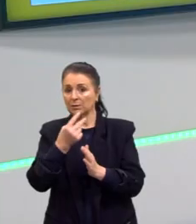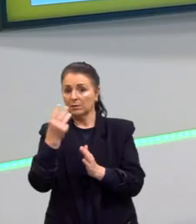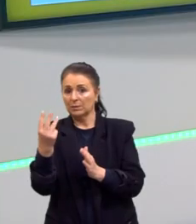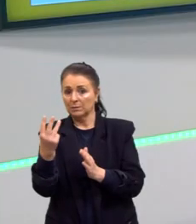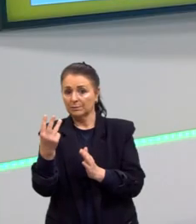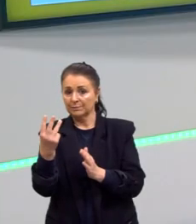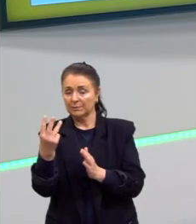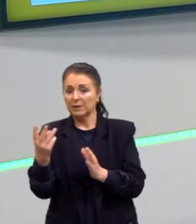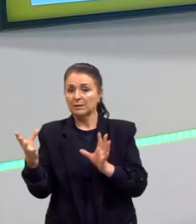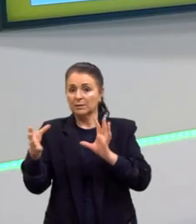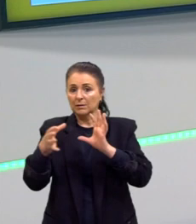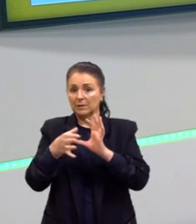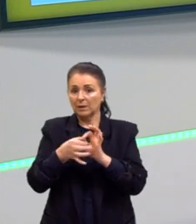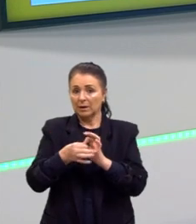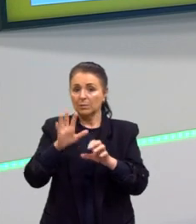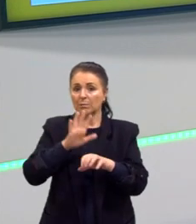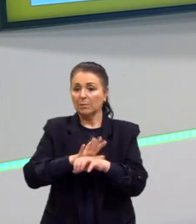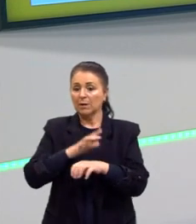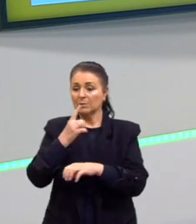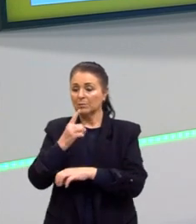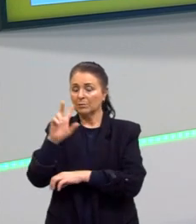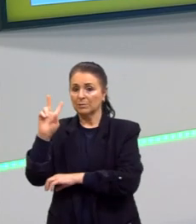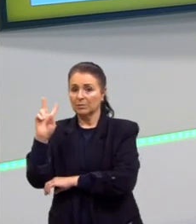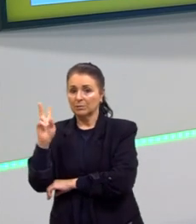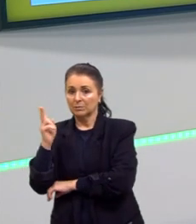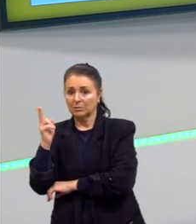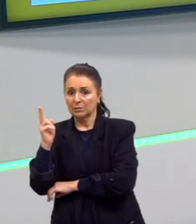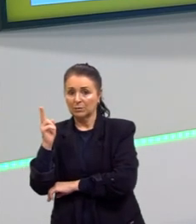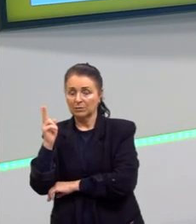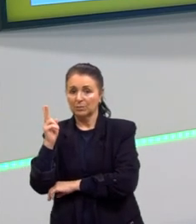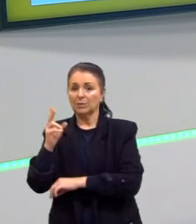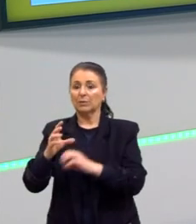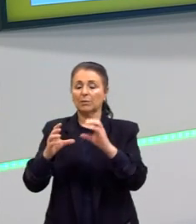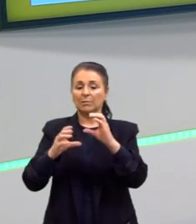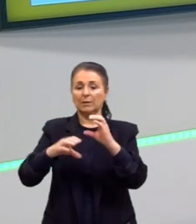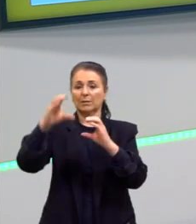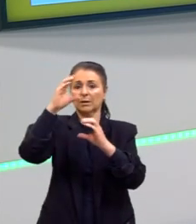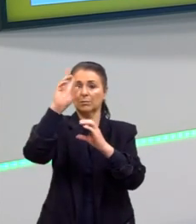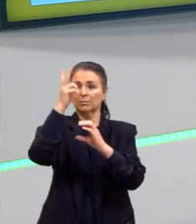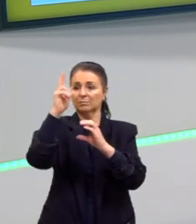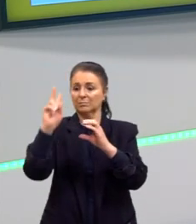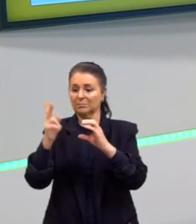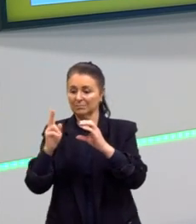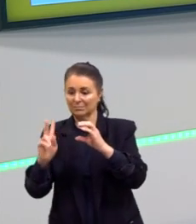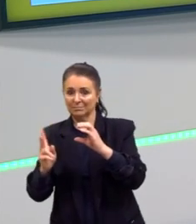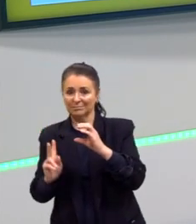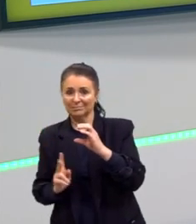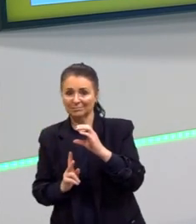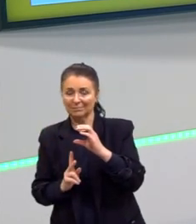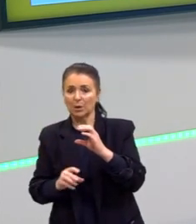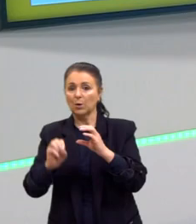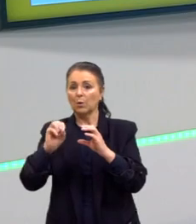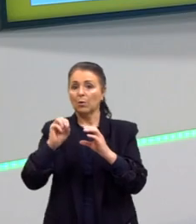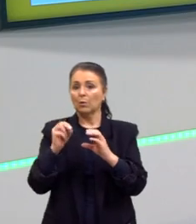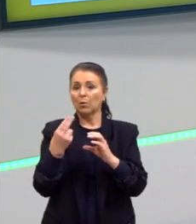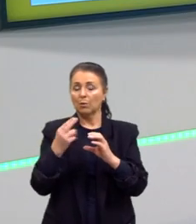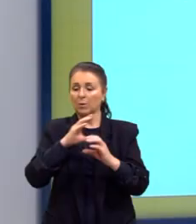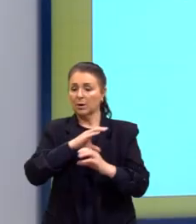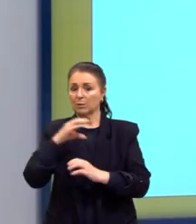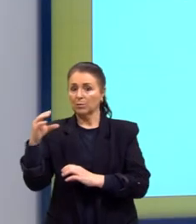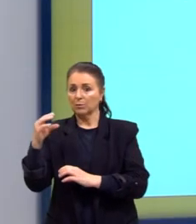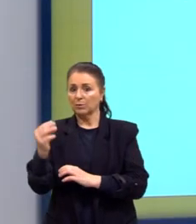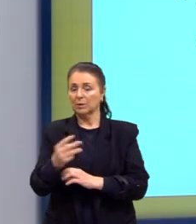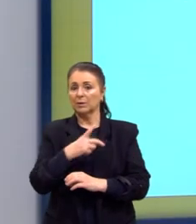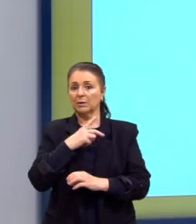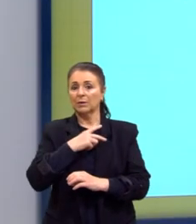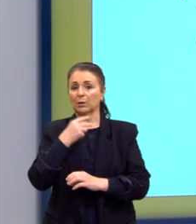átomos ligado a ele mas no hidrogênio para completar e a sua as suas quatro ligações ou carbonos quaternários que quando eu tenho